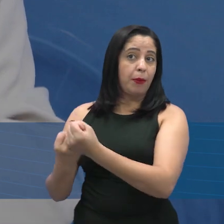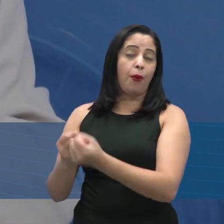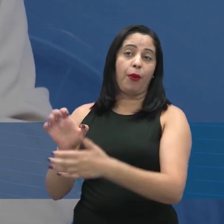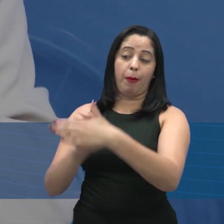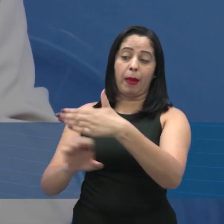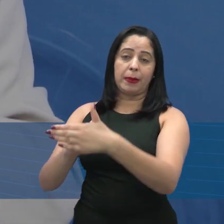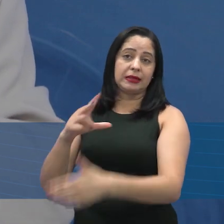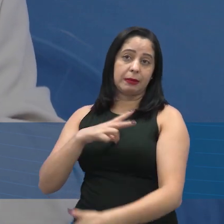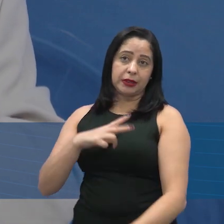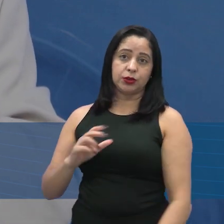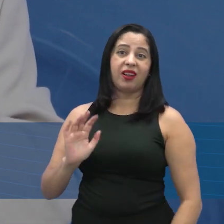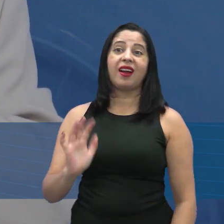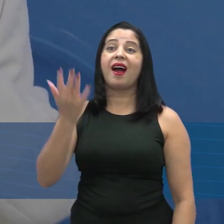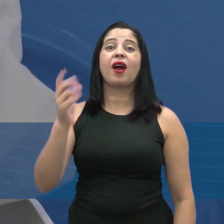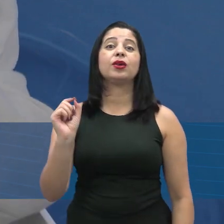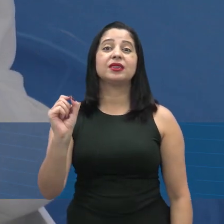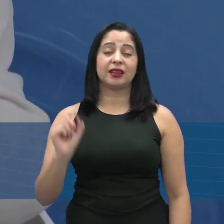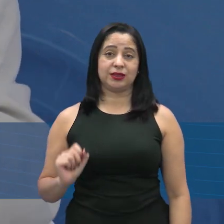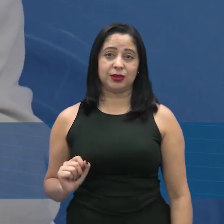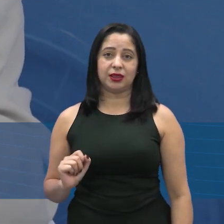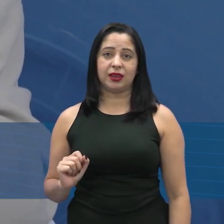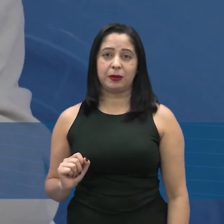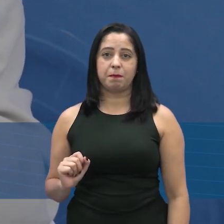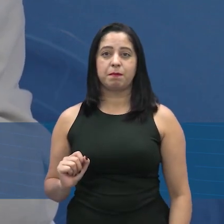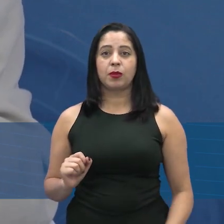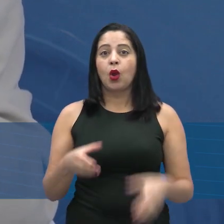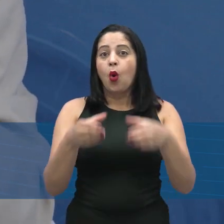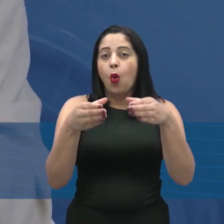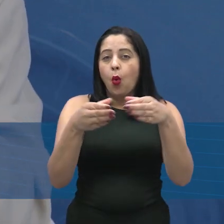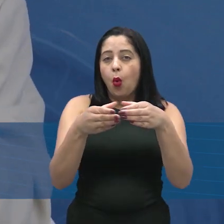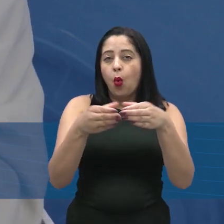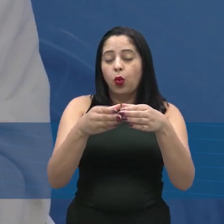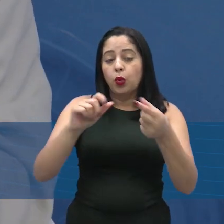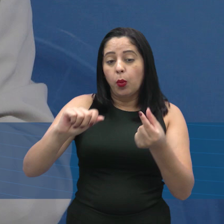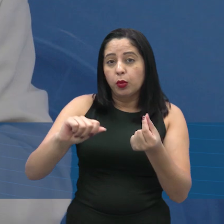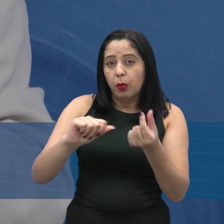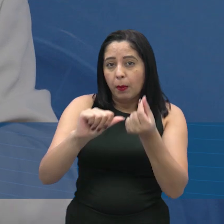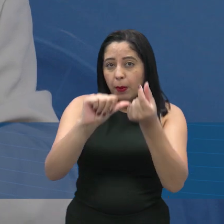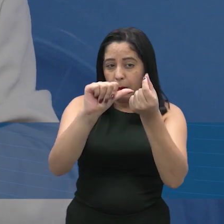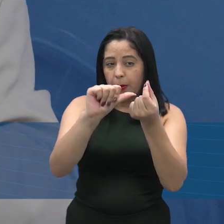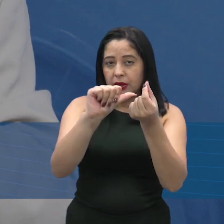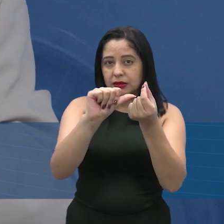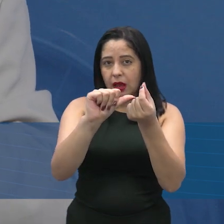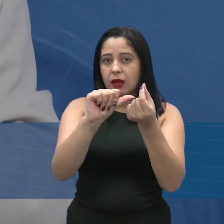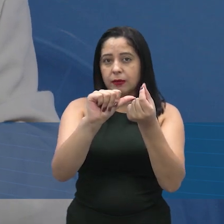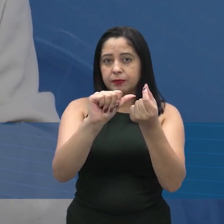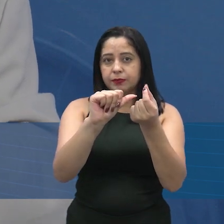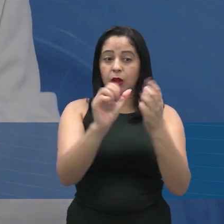acaba acontecendo, Dani? Só um pequeno extrato da classe média, ela consegue, de fato, hoje,